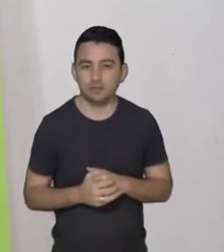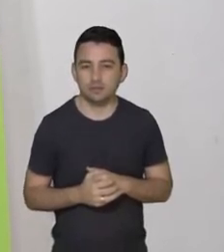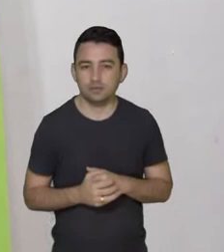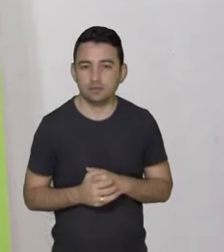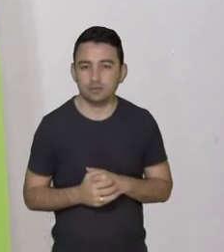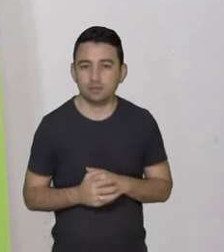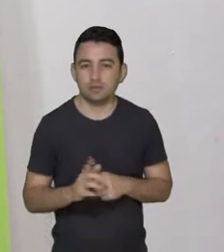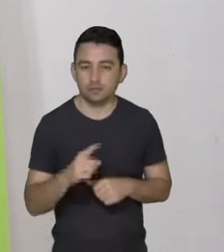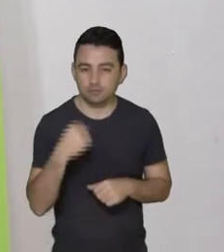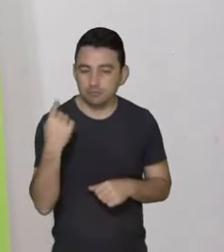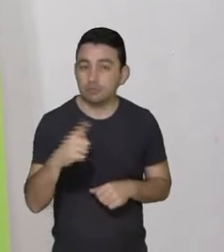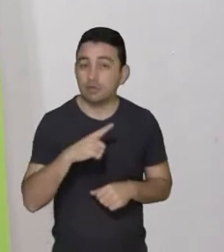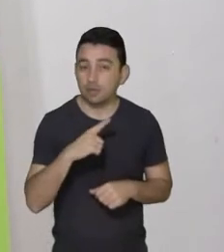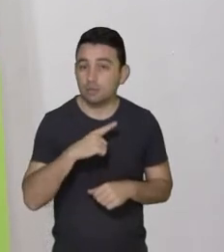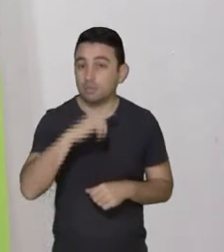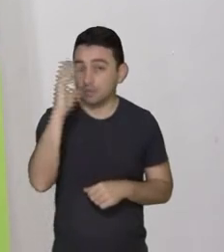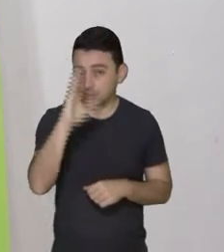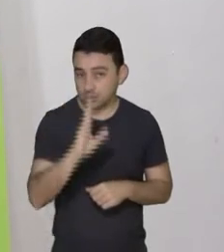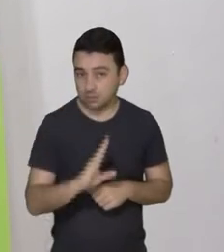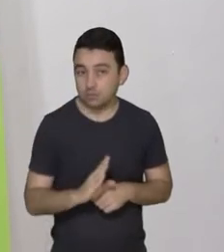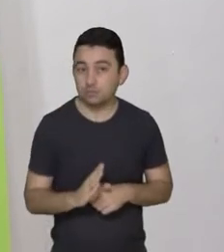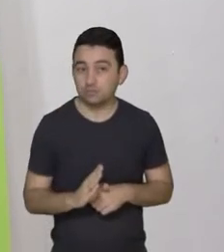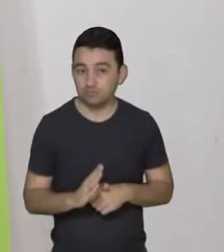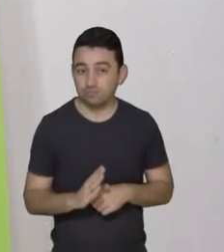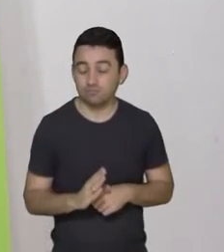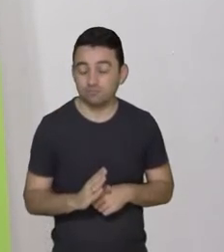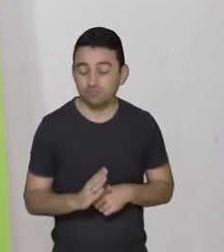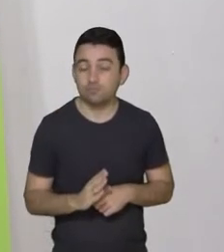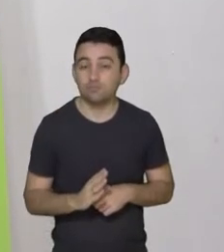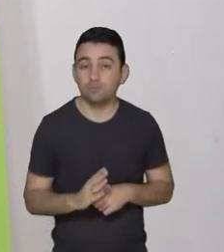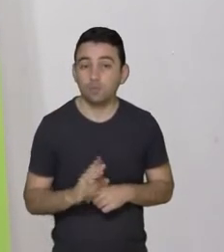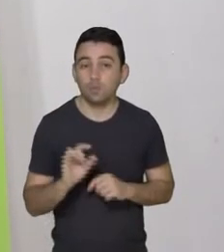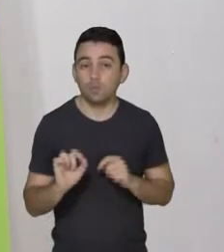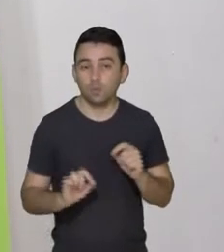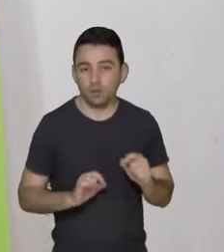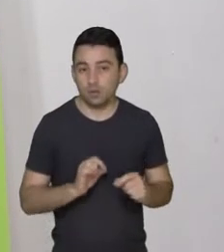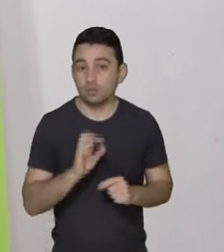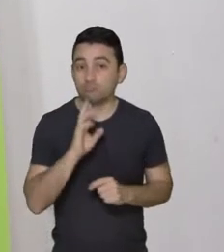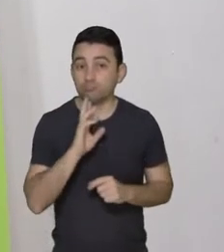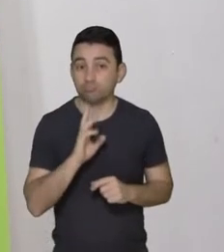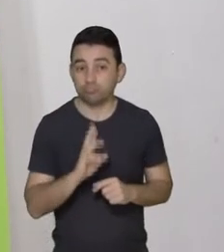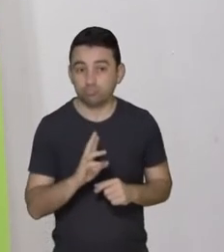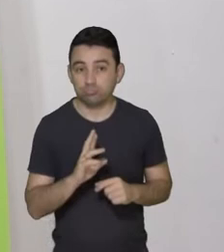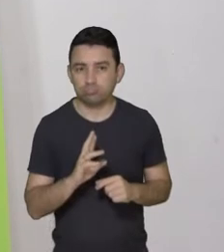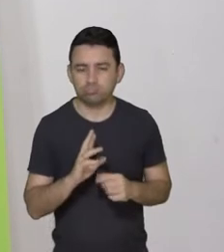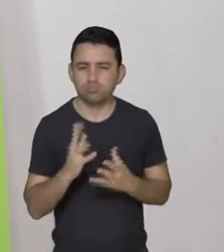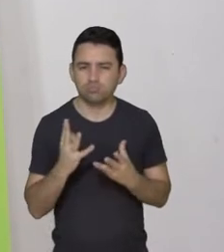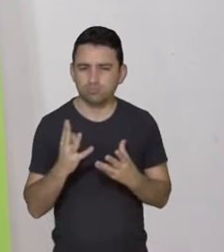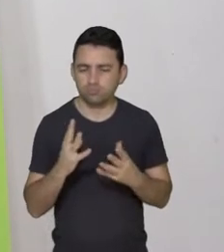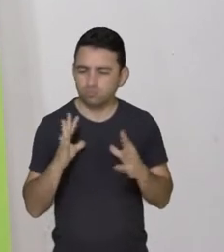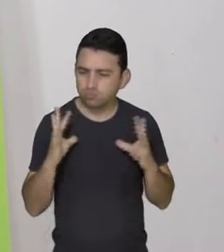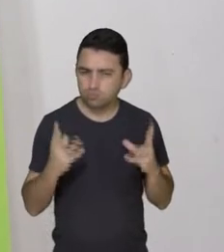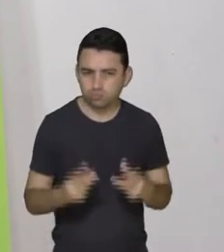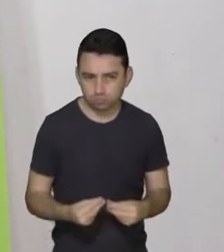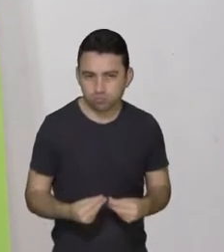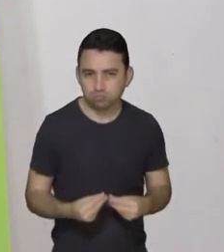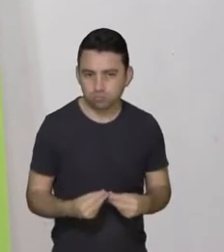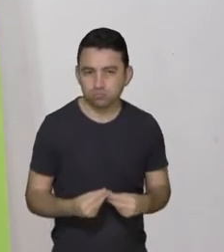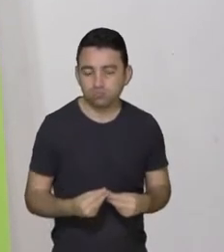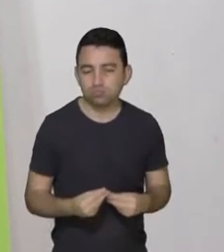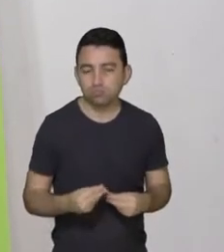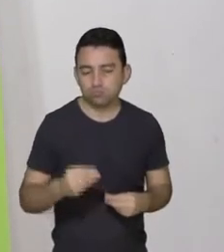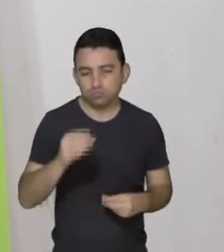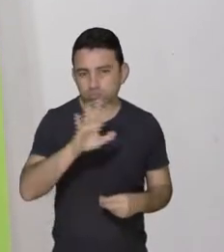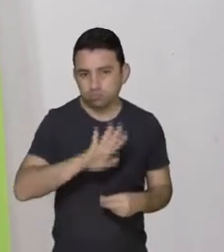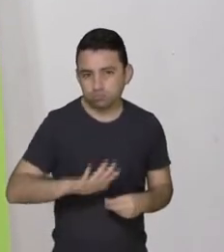nós tivemos no Brasil uma situação de resultados né em todo o território nacional dos